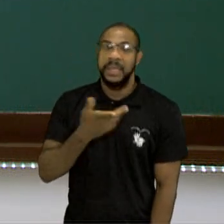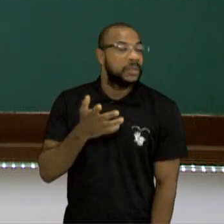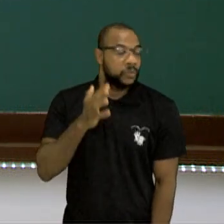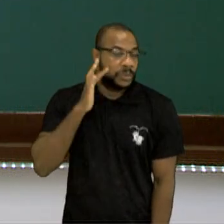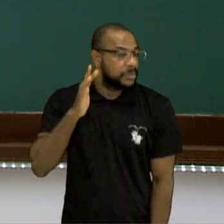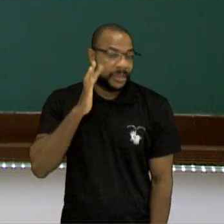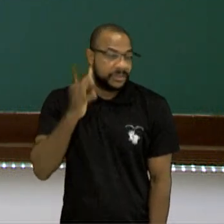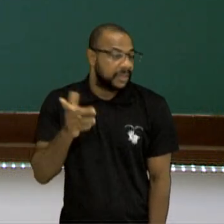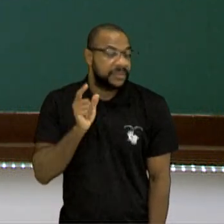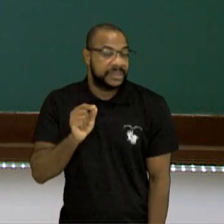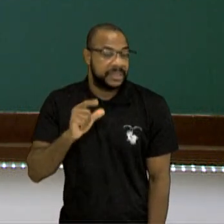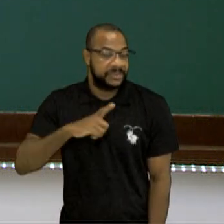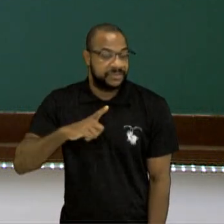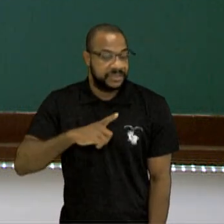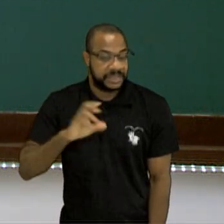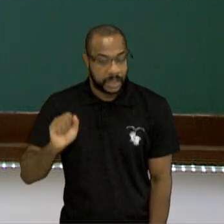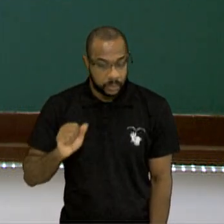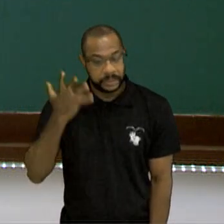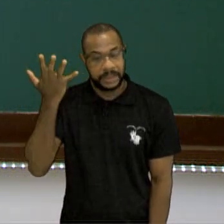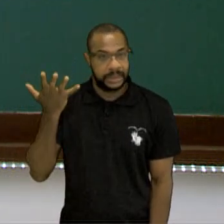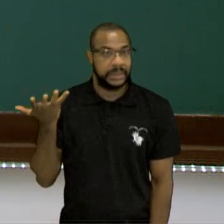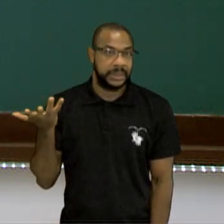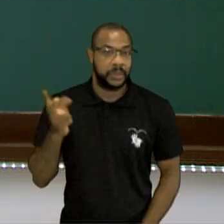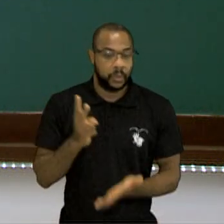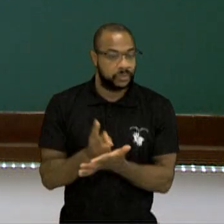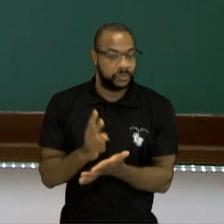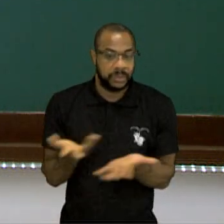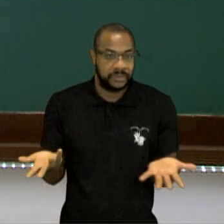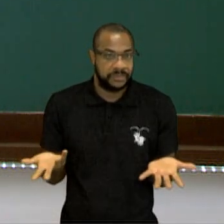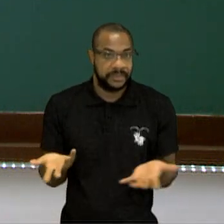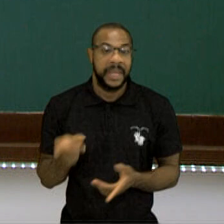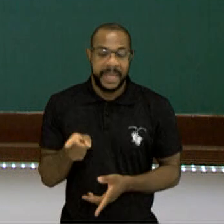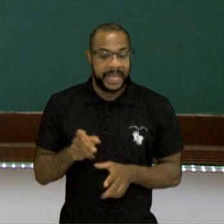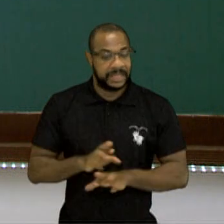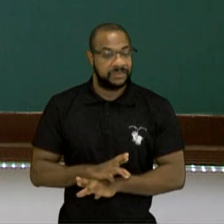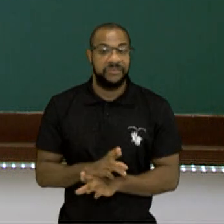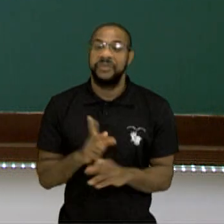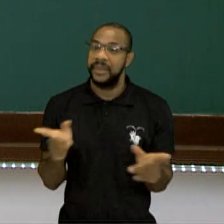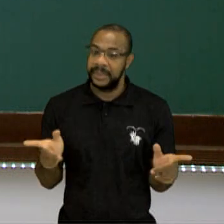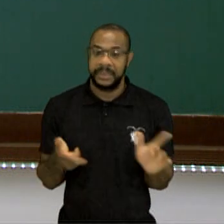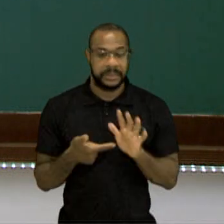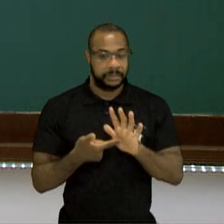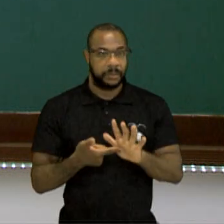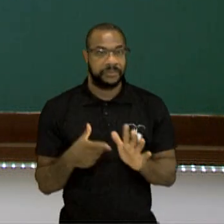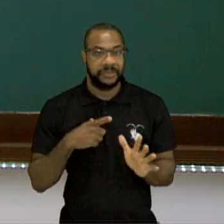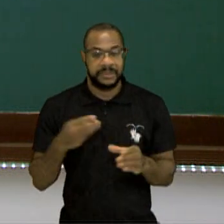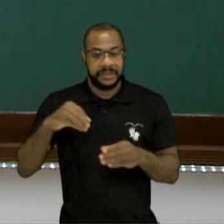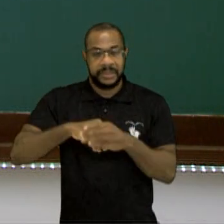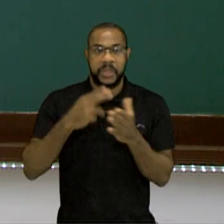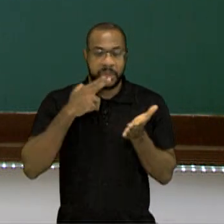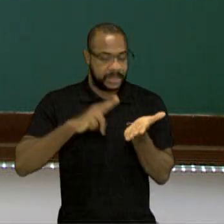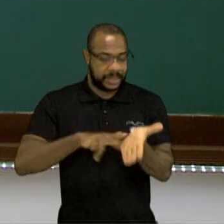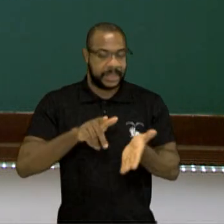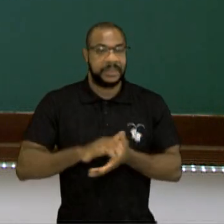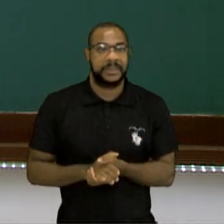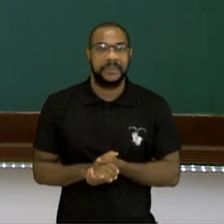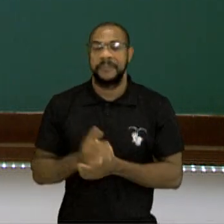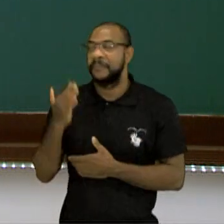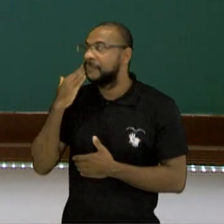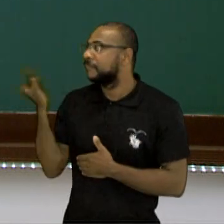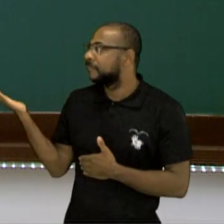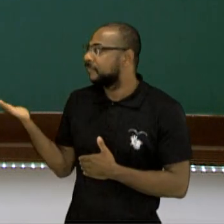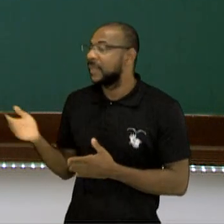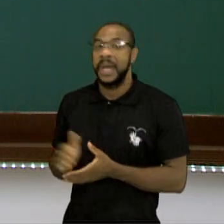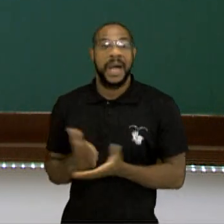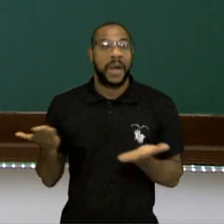ainda existisse essa diferença, essa desigualdade apontada no artigo. Agora vejamos o desenvolvimento,